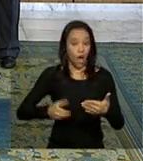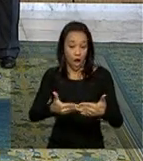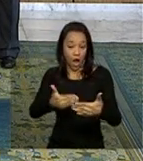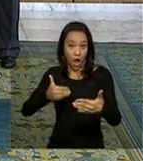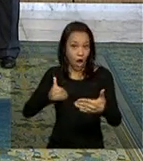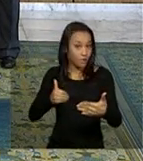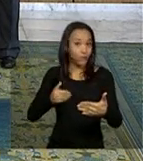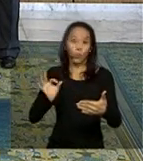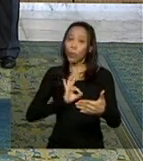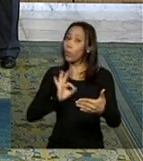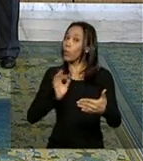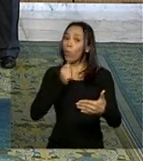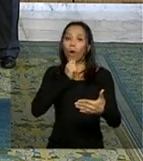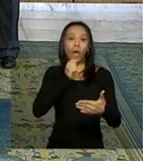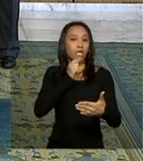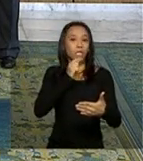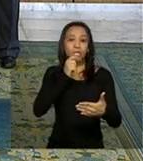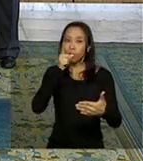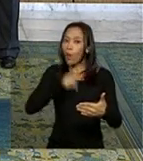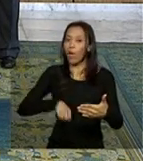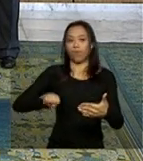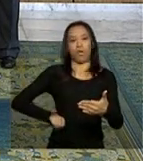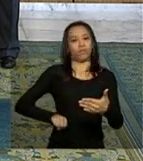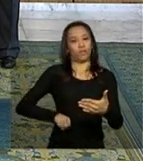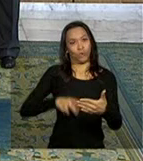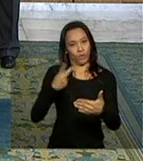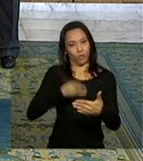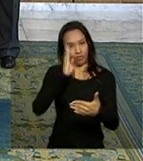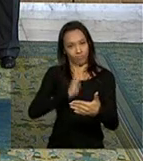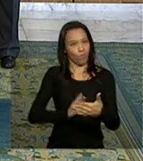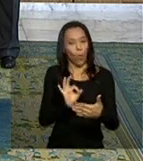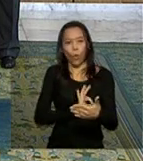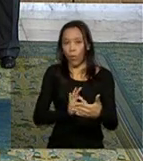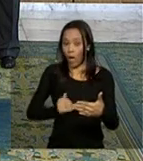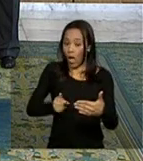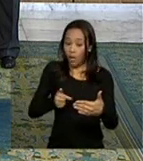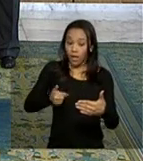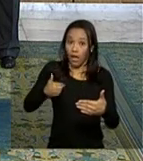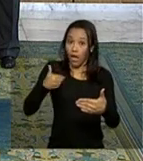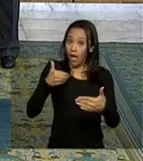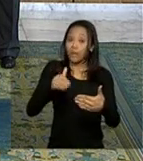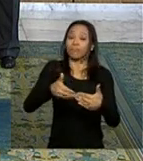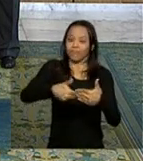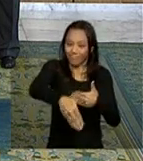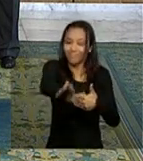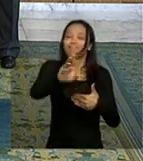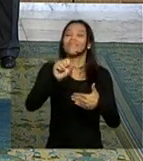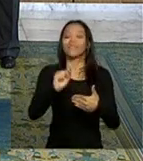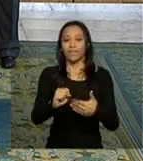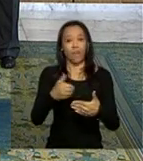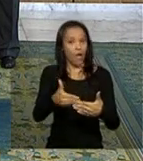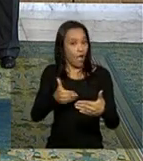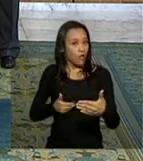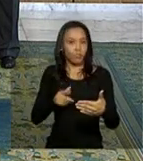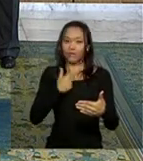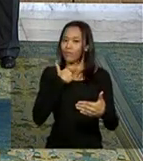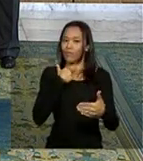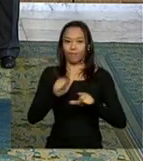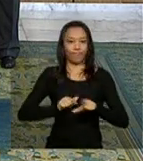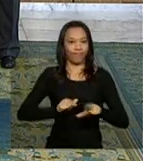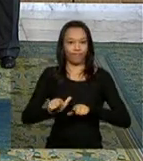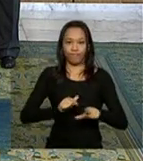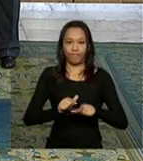considera como reconhecido oficialmente pelo país que o acolhe e, portanto, não pode agir nessa qualidade.